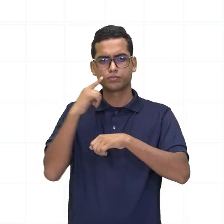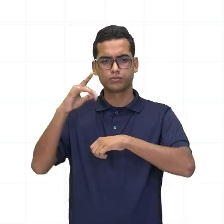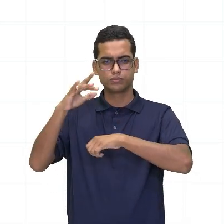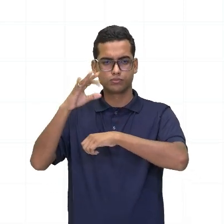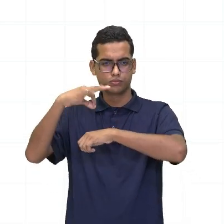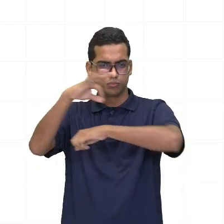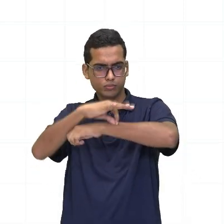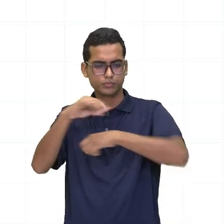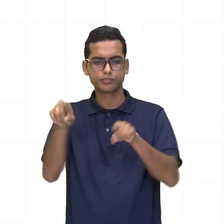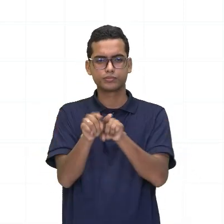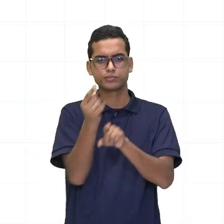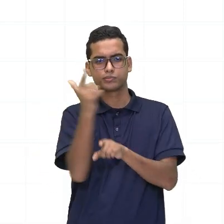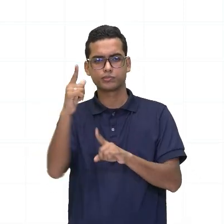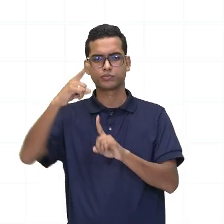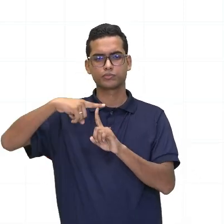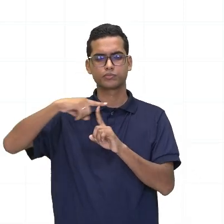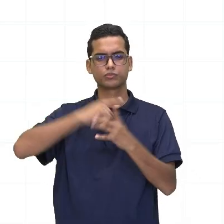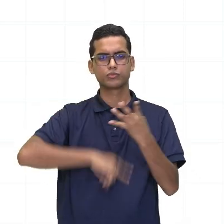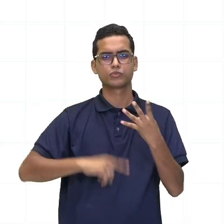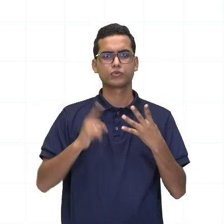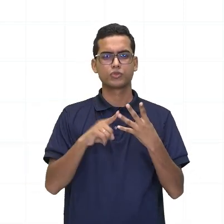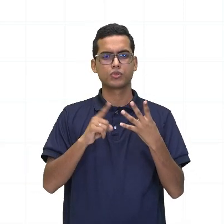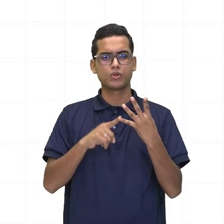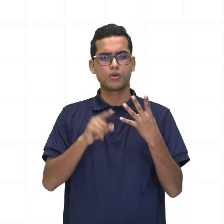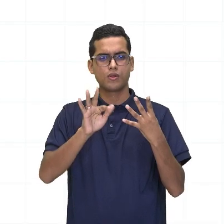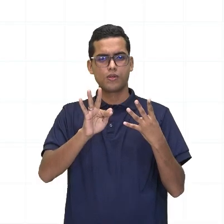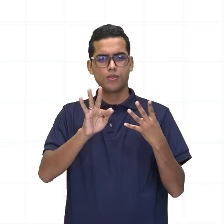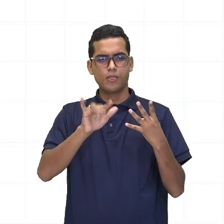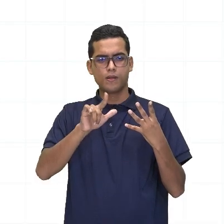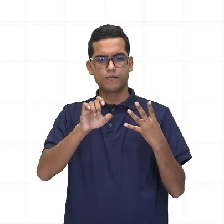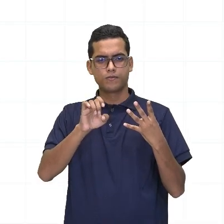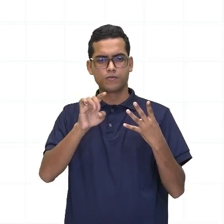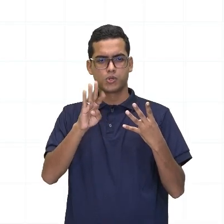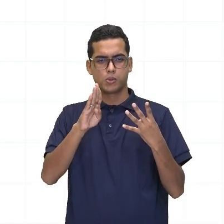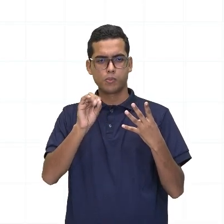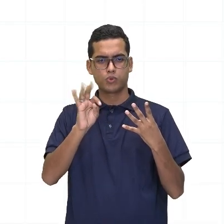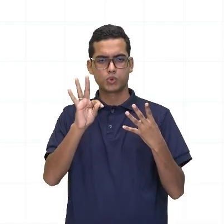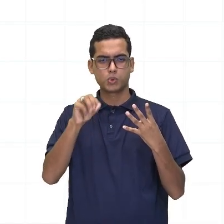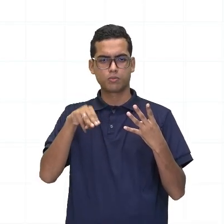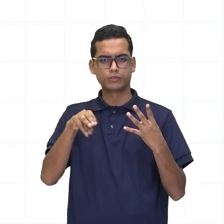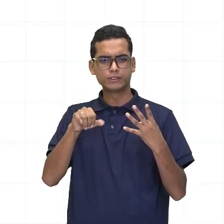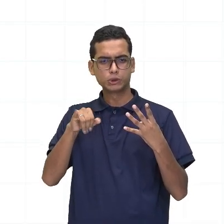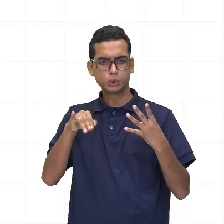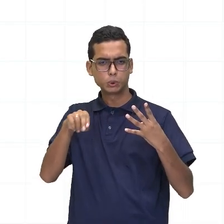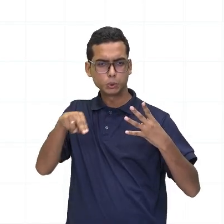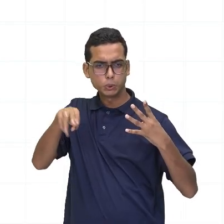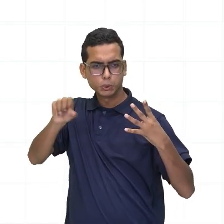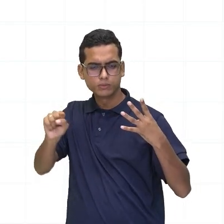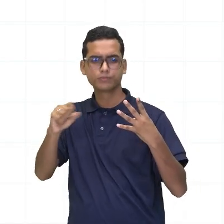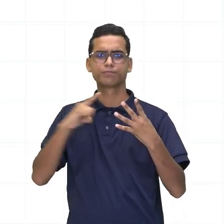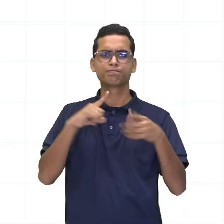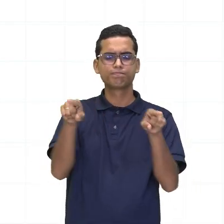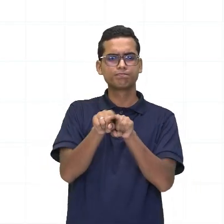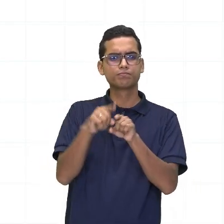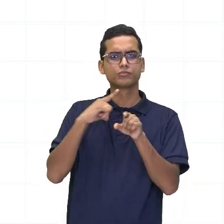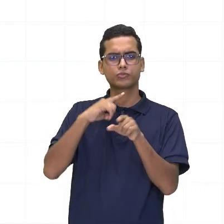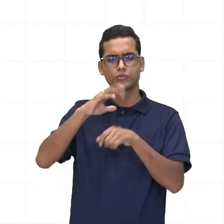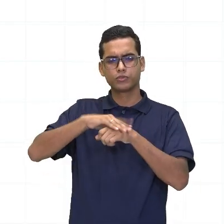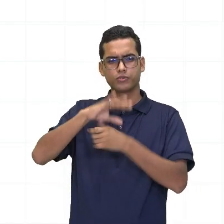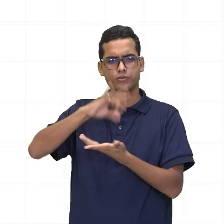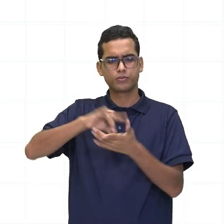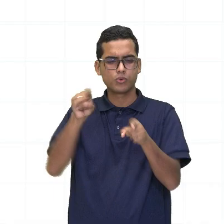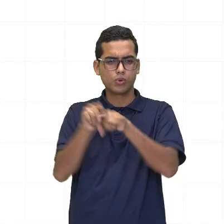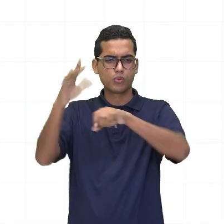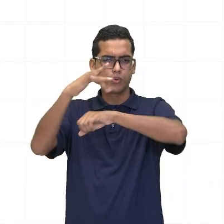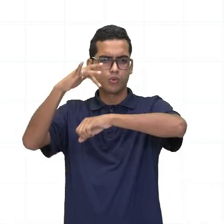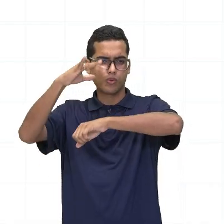também conhecidos como mosquito palha. Eles vão transmitir a leishmaniose e a febre do flebotomínio. Temos ainda